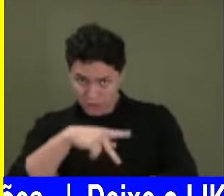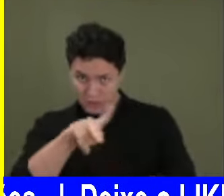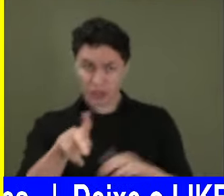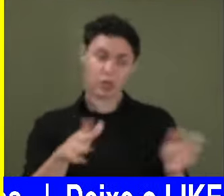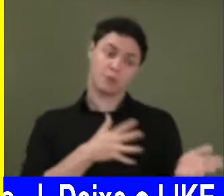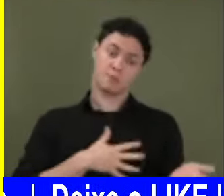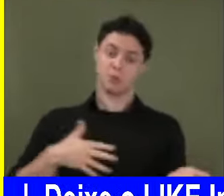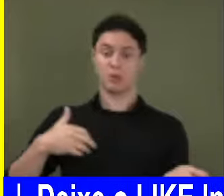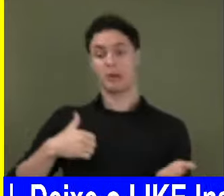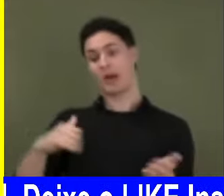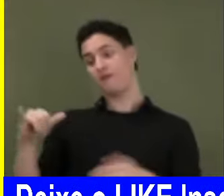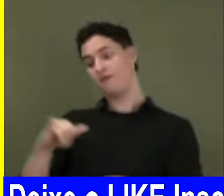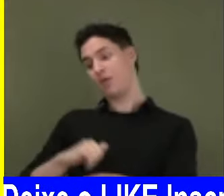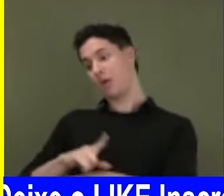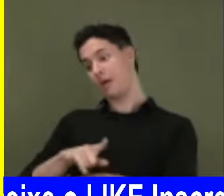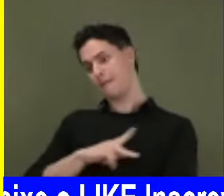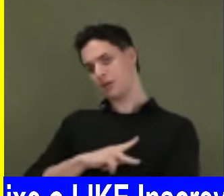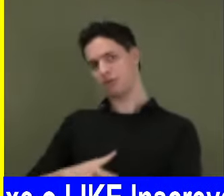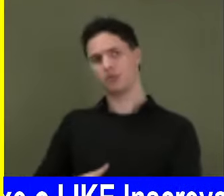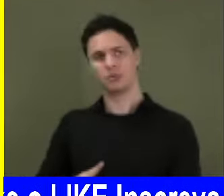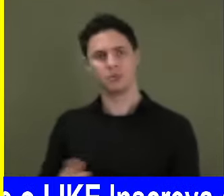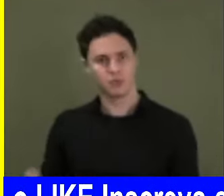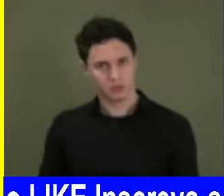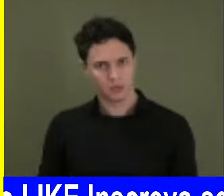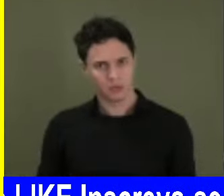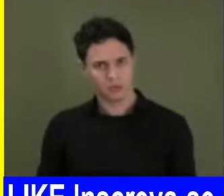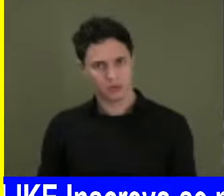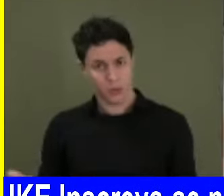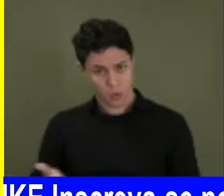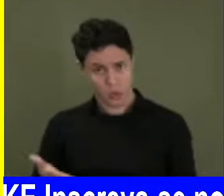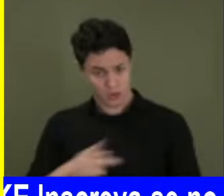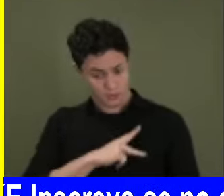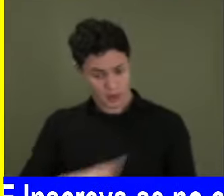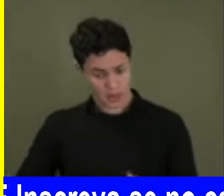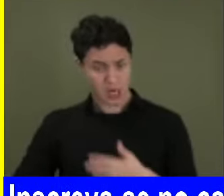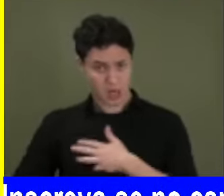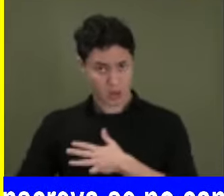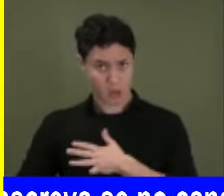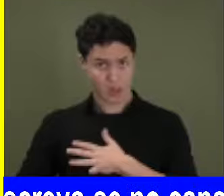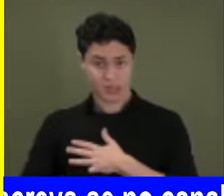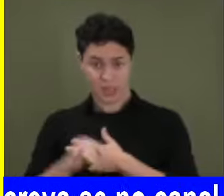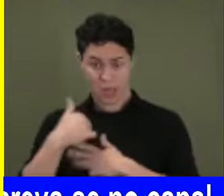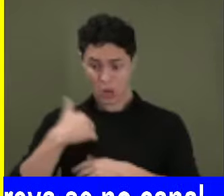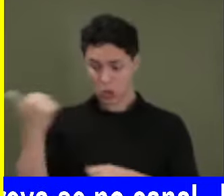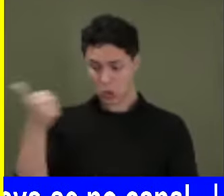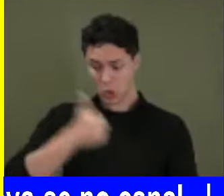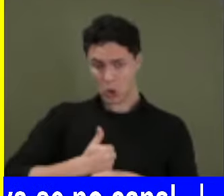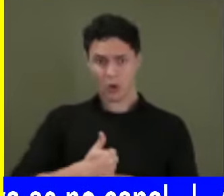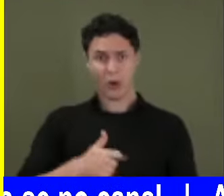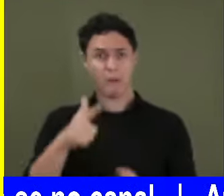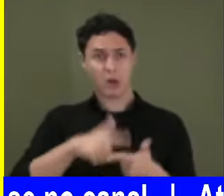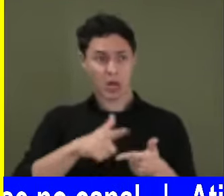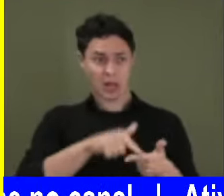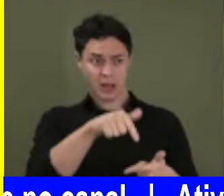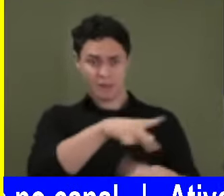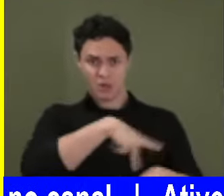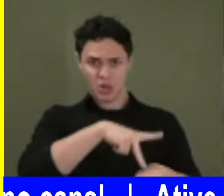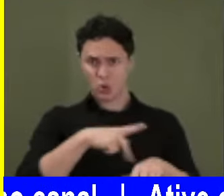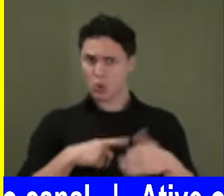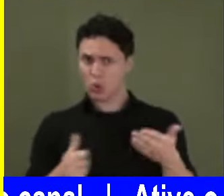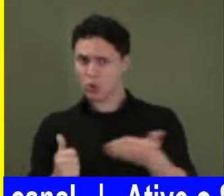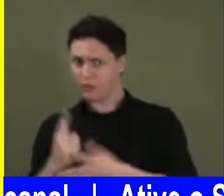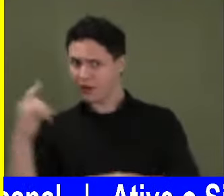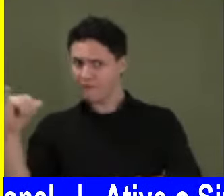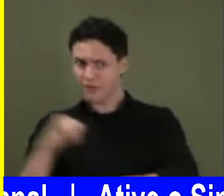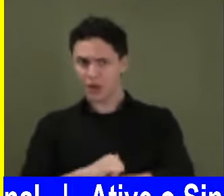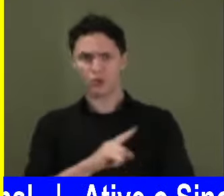dama falou. Não, mas o avião é para o presidente. Mas o atual presidente da República hoje é o Lula. Se eu estivesse no lugar dele, com a crise que está esse país aqui, eu não tinha coragem de comprar um avião,